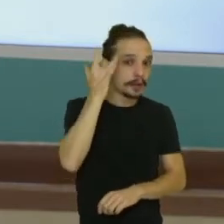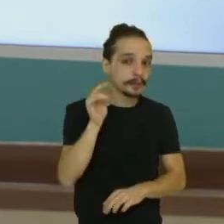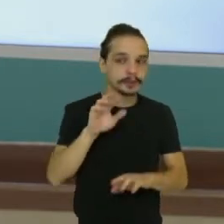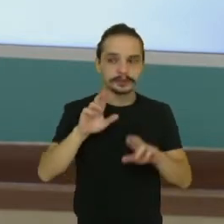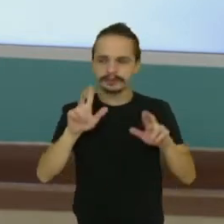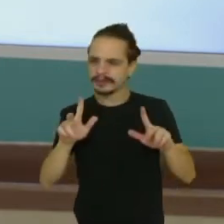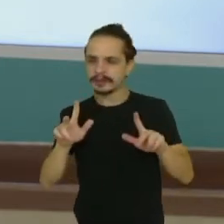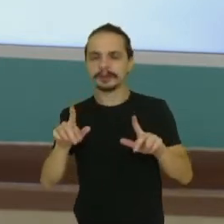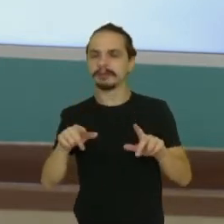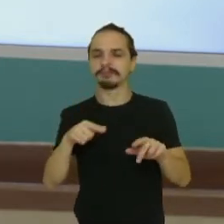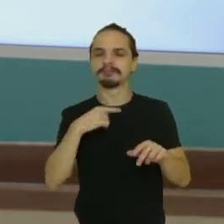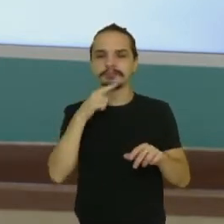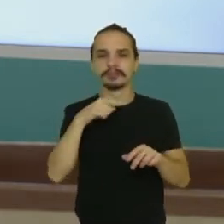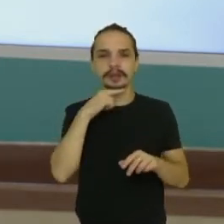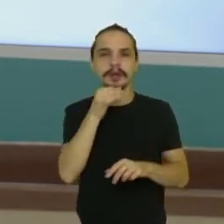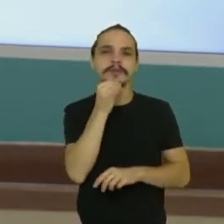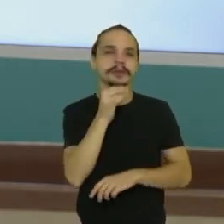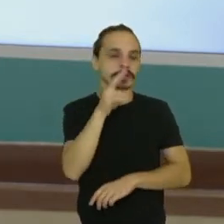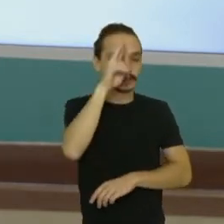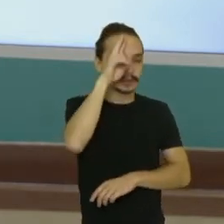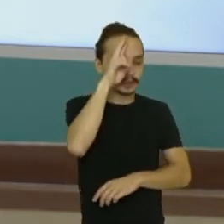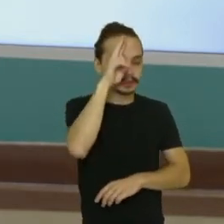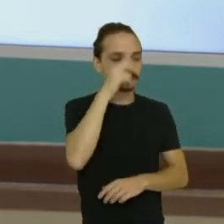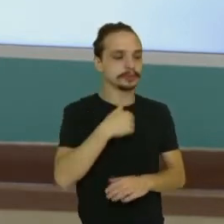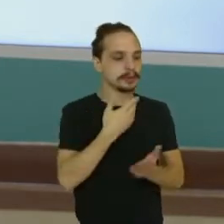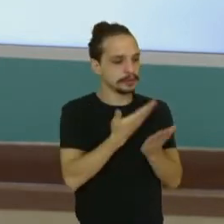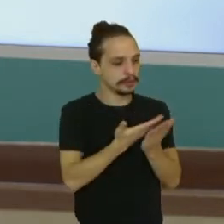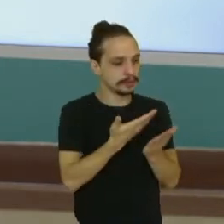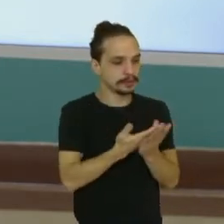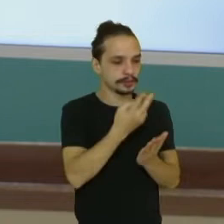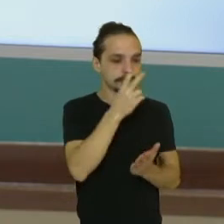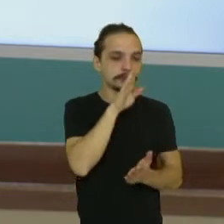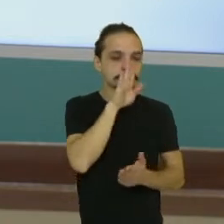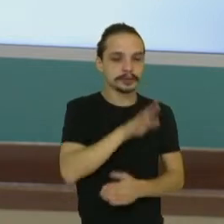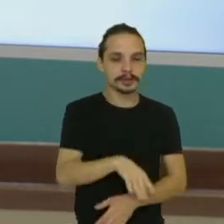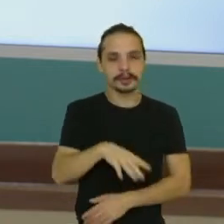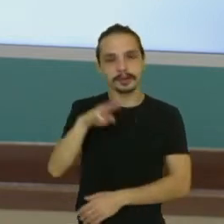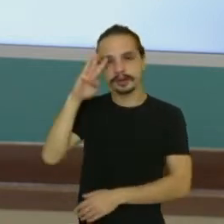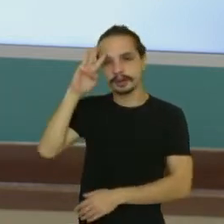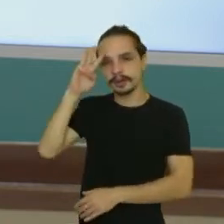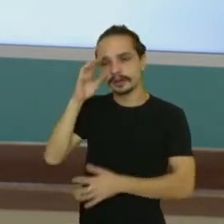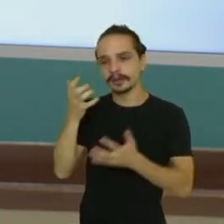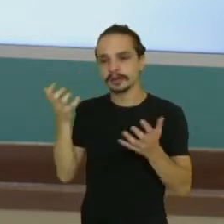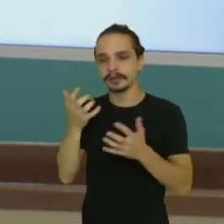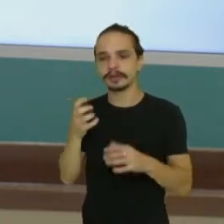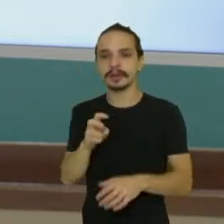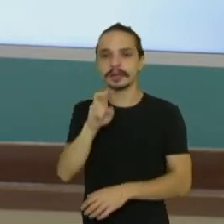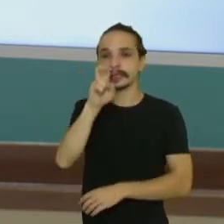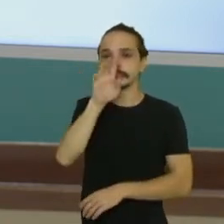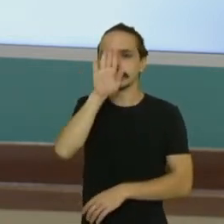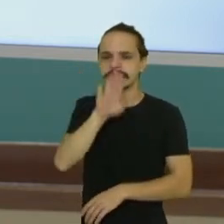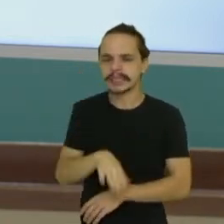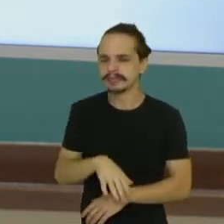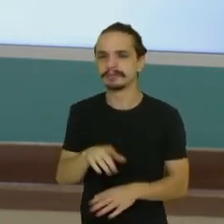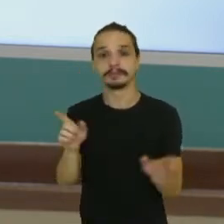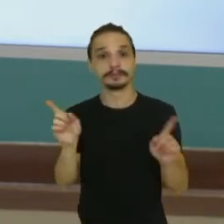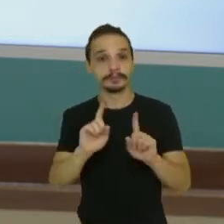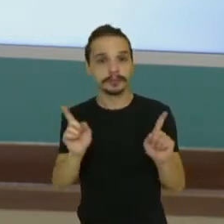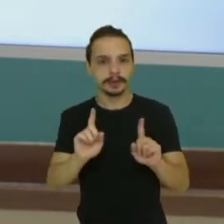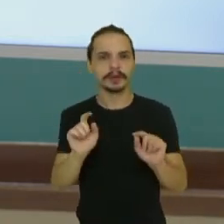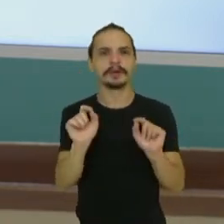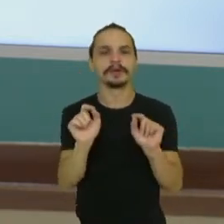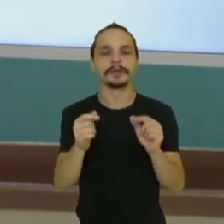consolida aí na segunda eu estudo às duas da tarde aí na terça eu quero estudar só 5 horas não